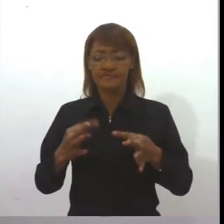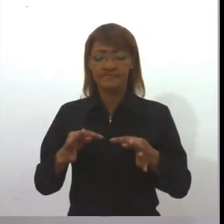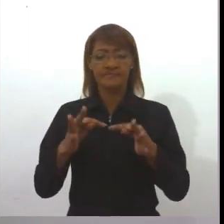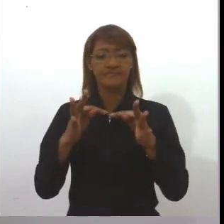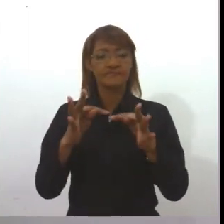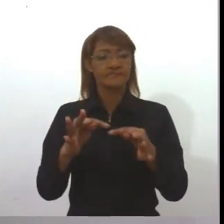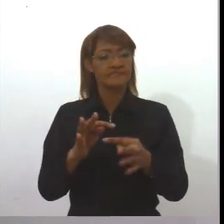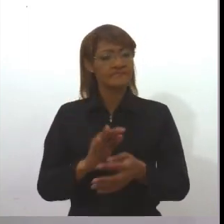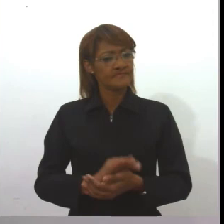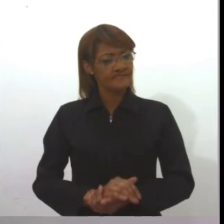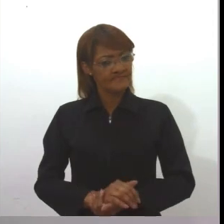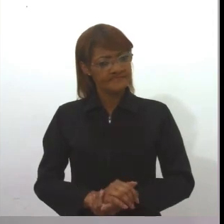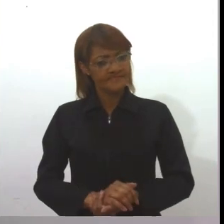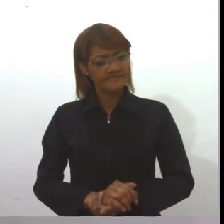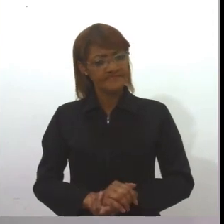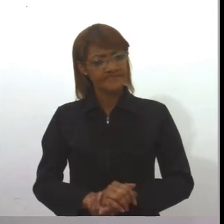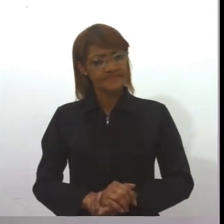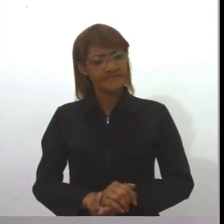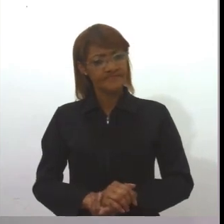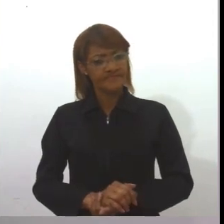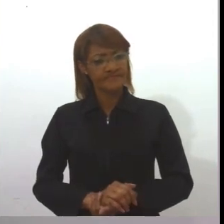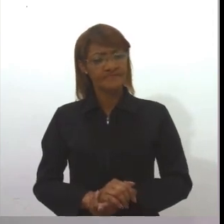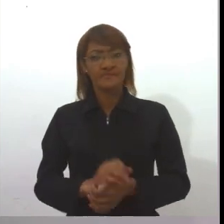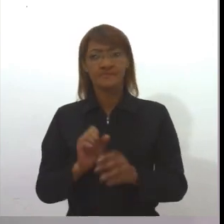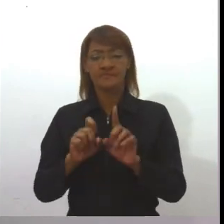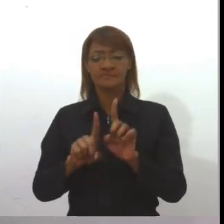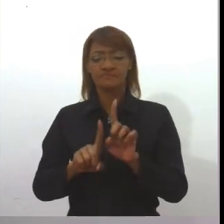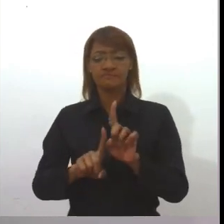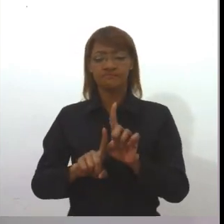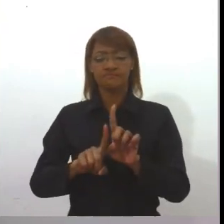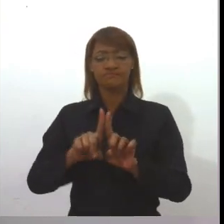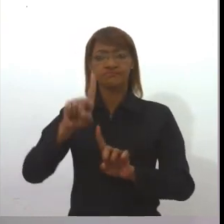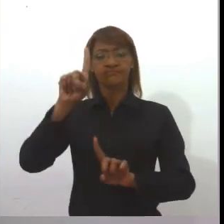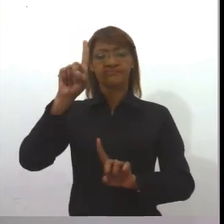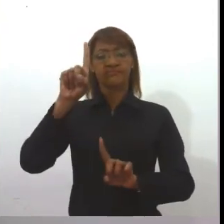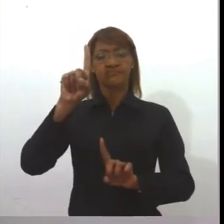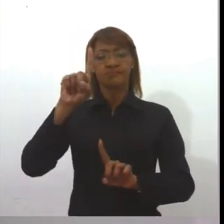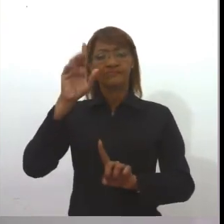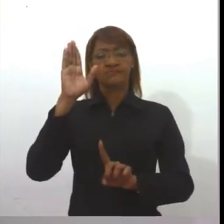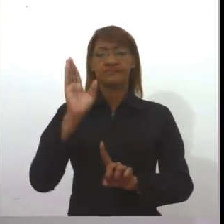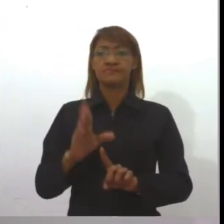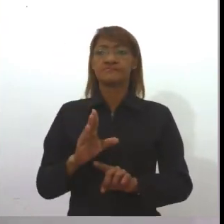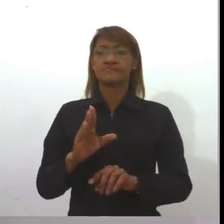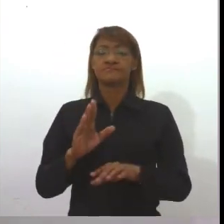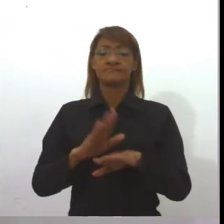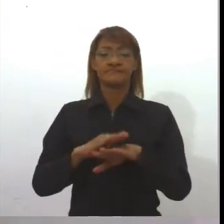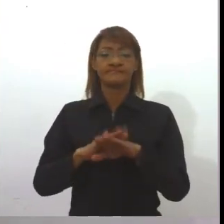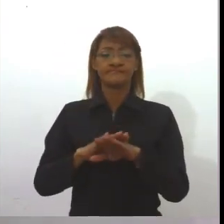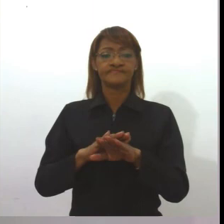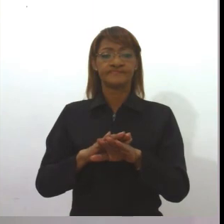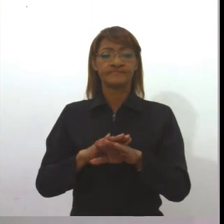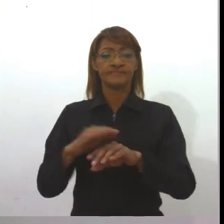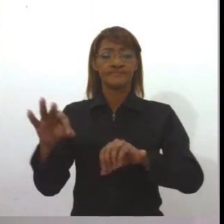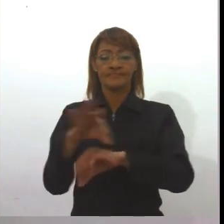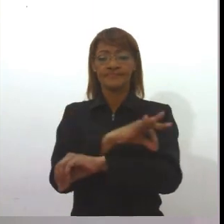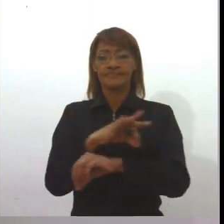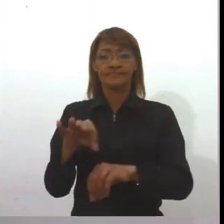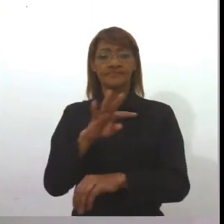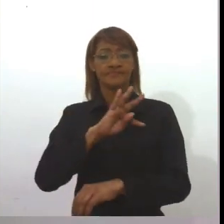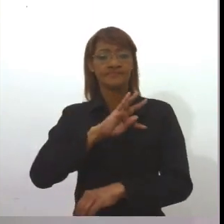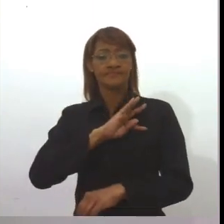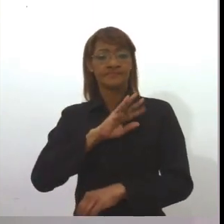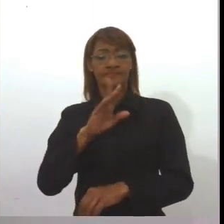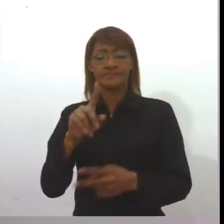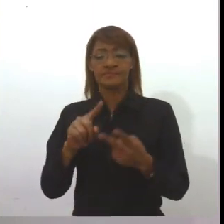reentrada de foguetes na atmosfera. Ela é engenheira térmica. Então, o outro que vai participar de forma virtual